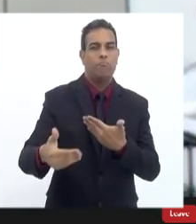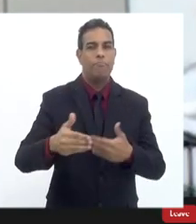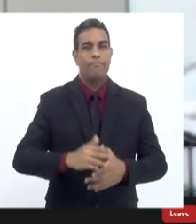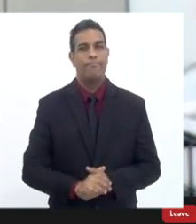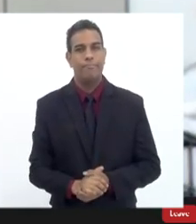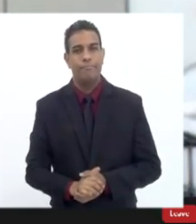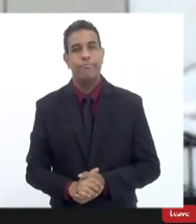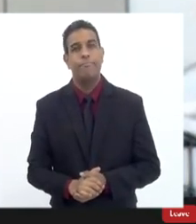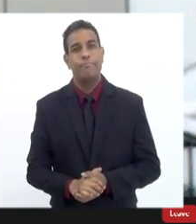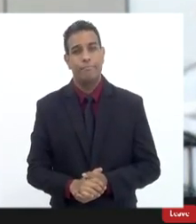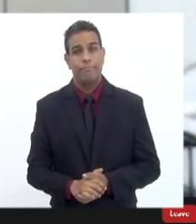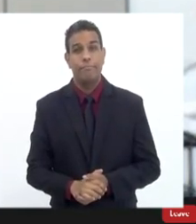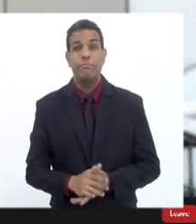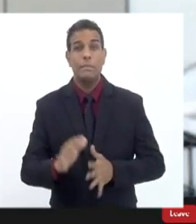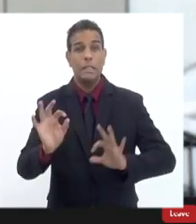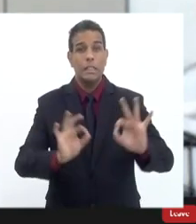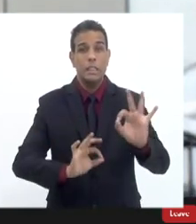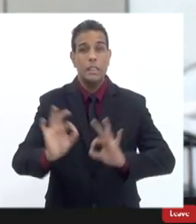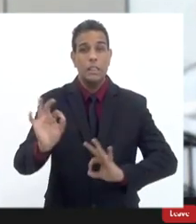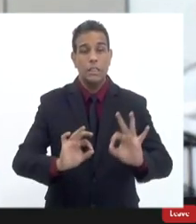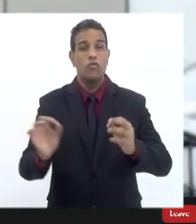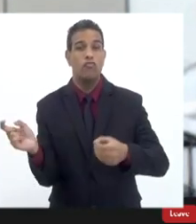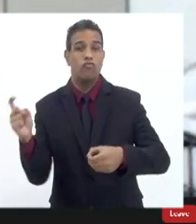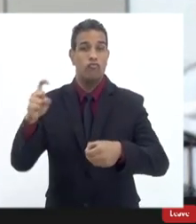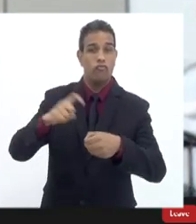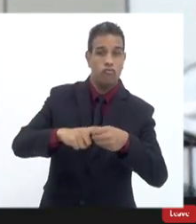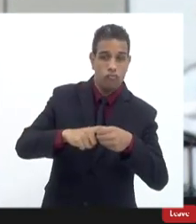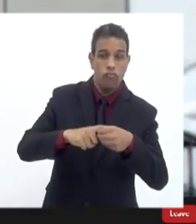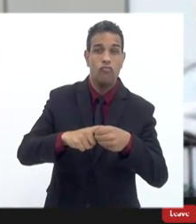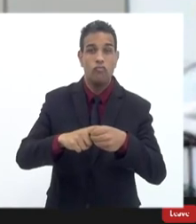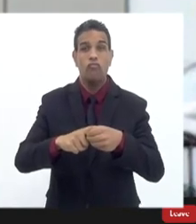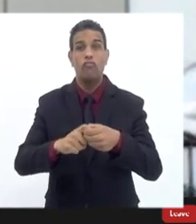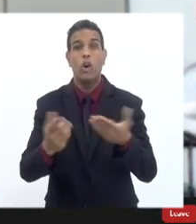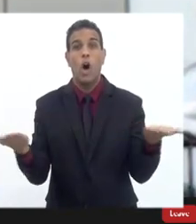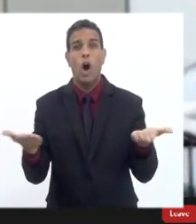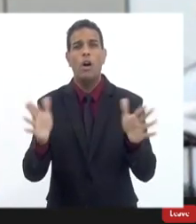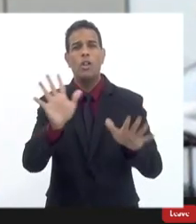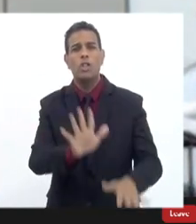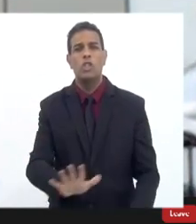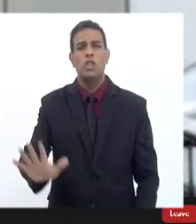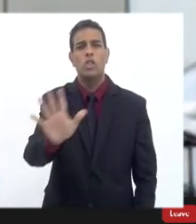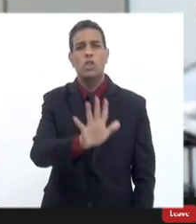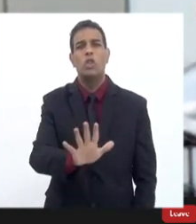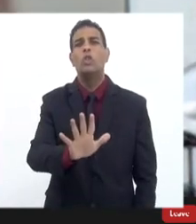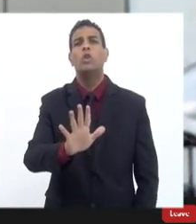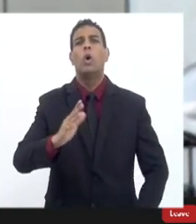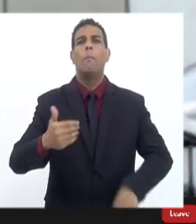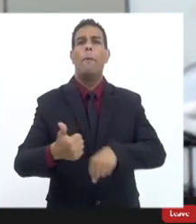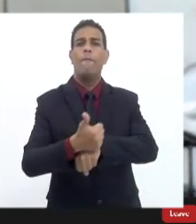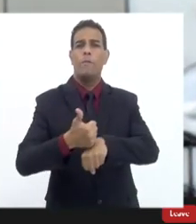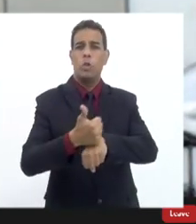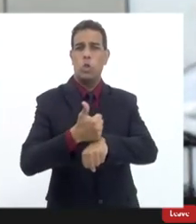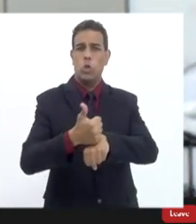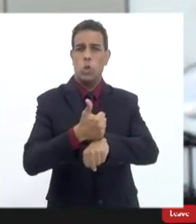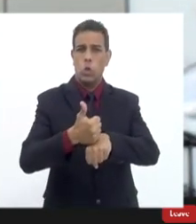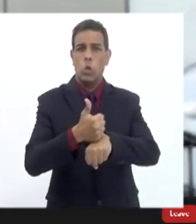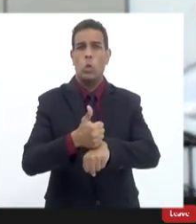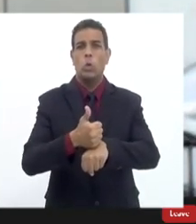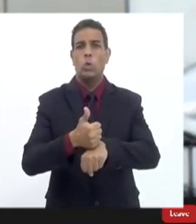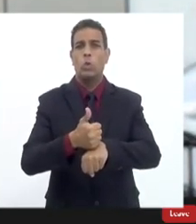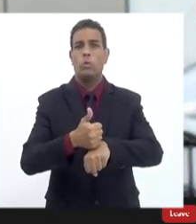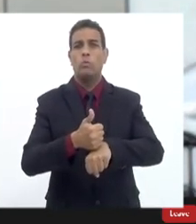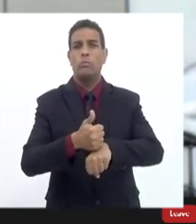Em decorrência disso, planejou um retorno onde, no geral, a maior parte dos profissionais já